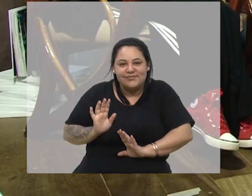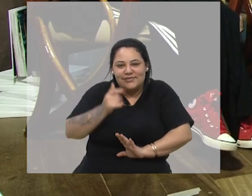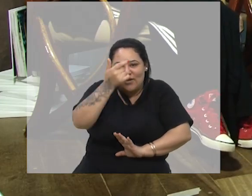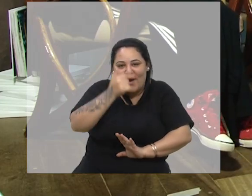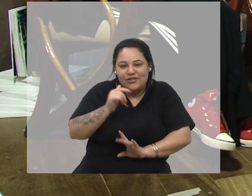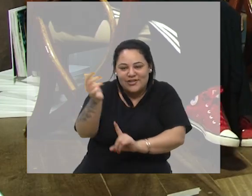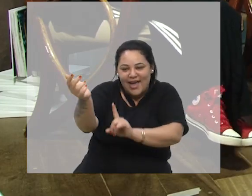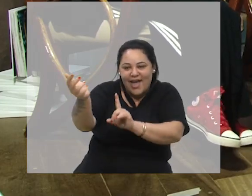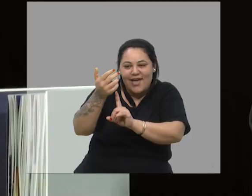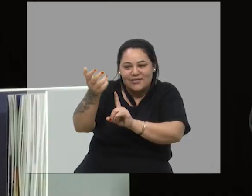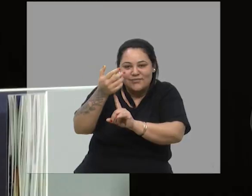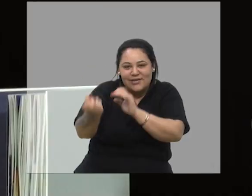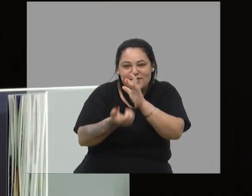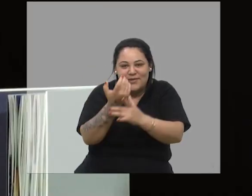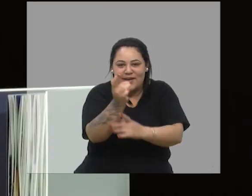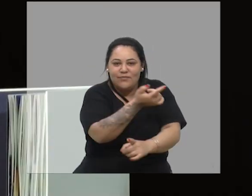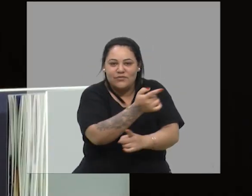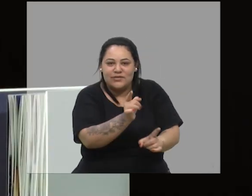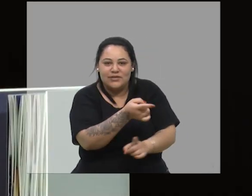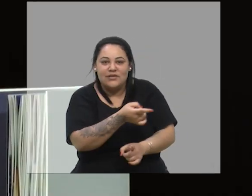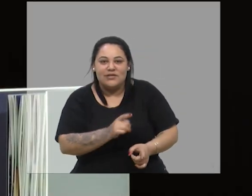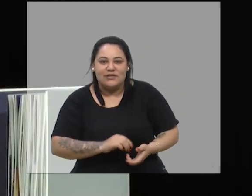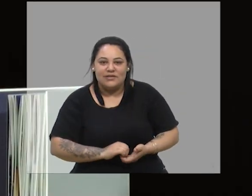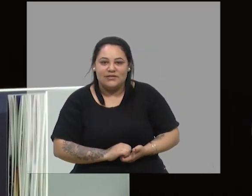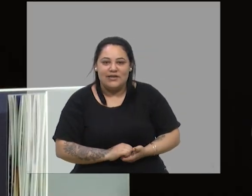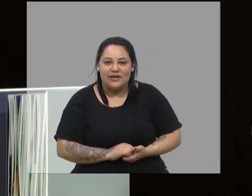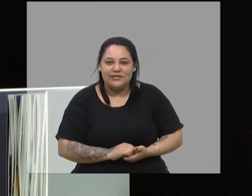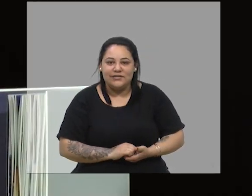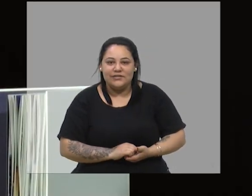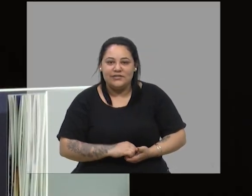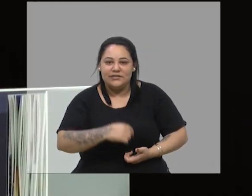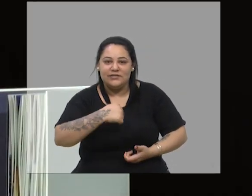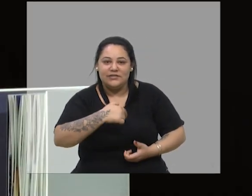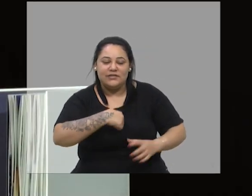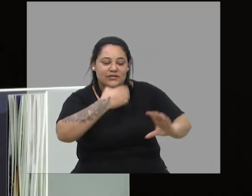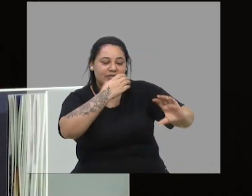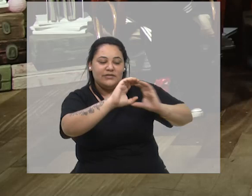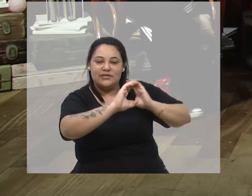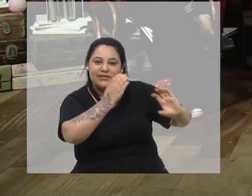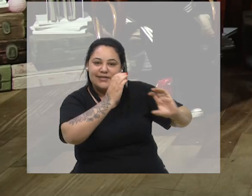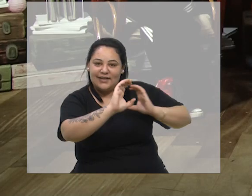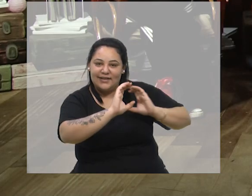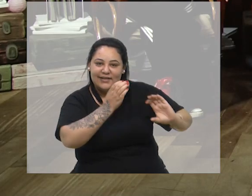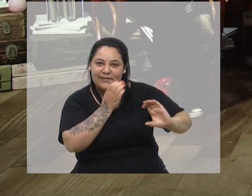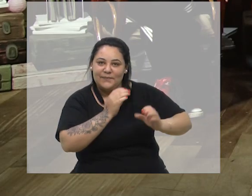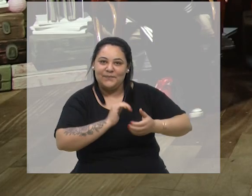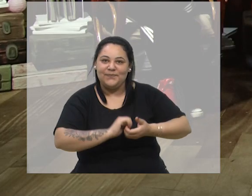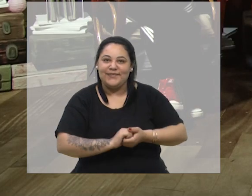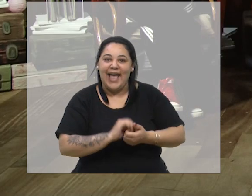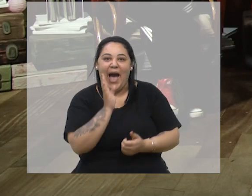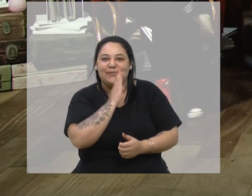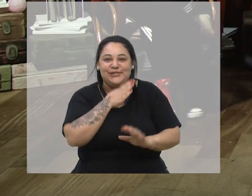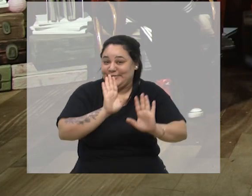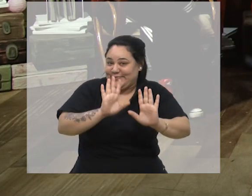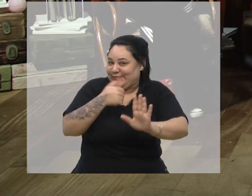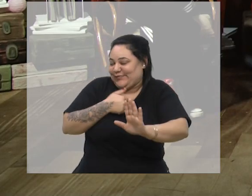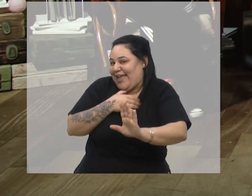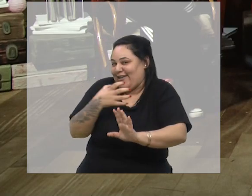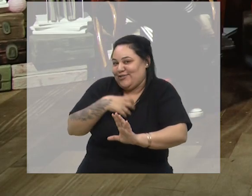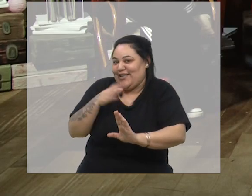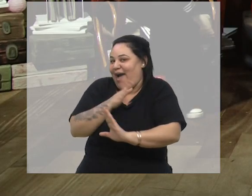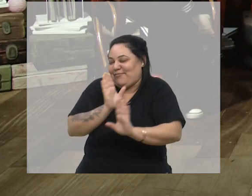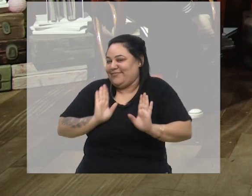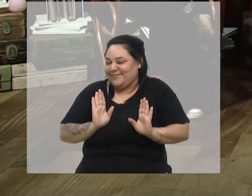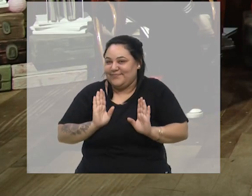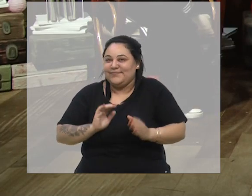ao extremo, assim, né? Porque cada um lê e interpreta do seu jeito, e eu acho que é isso mesmo, foi essa a inspiração para a música.